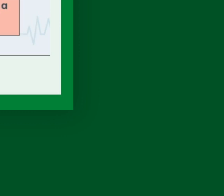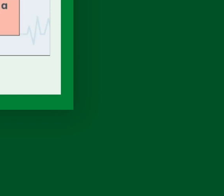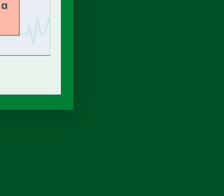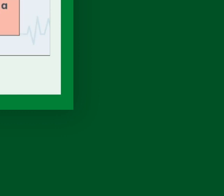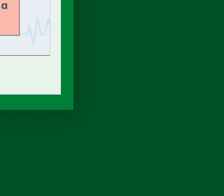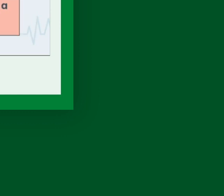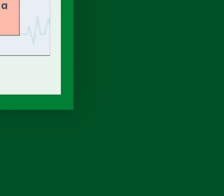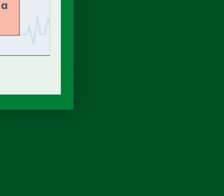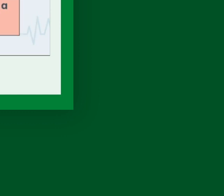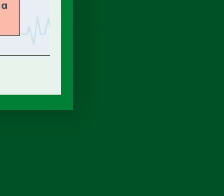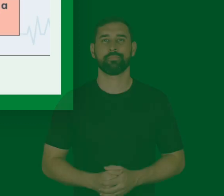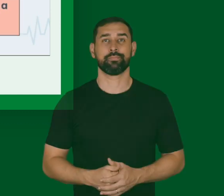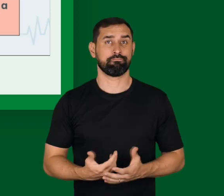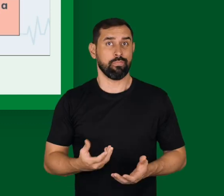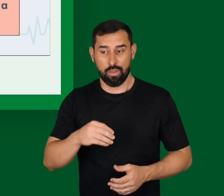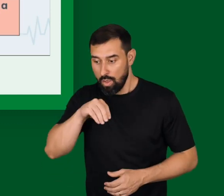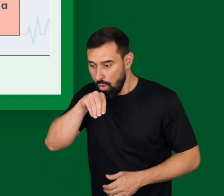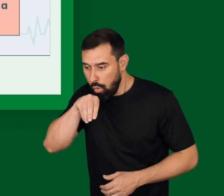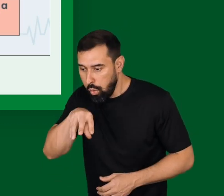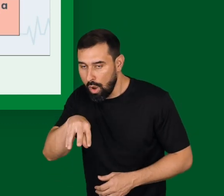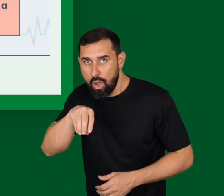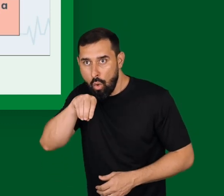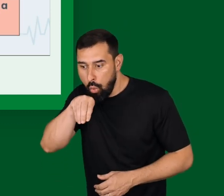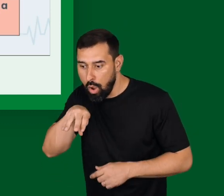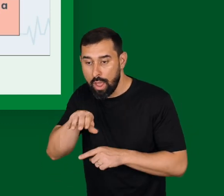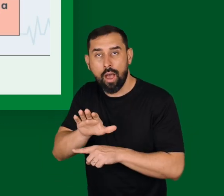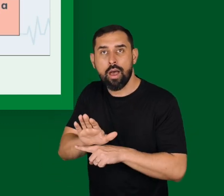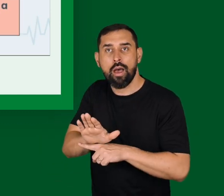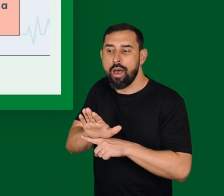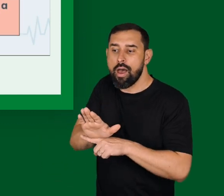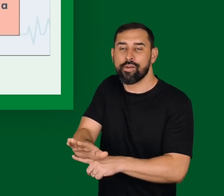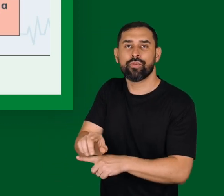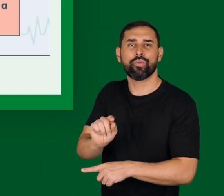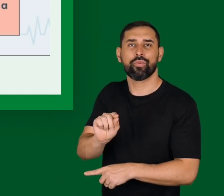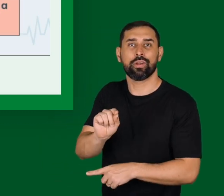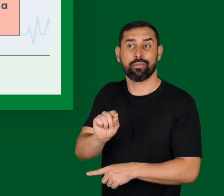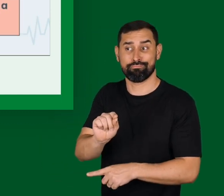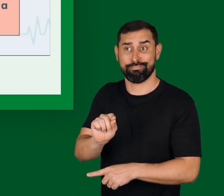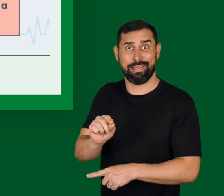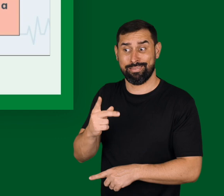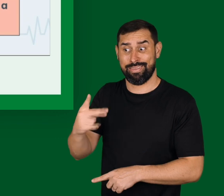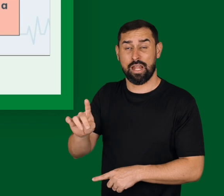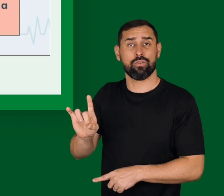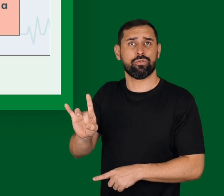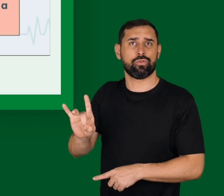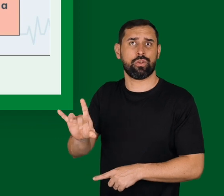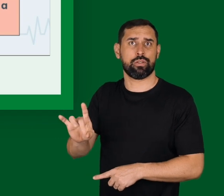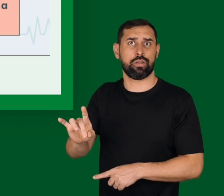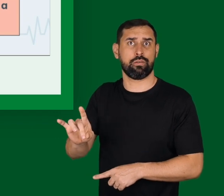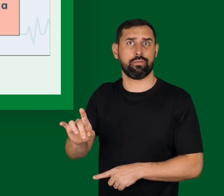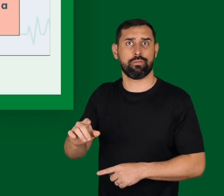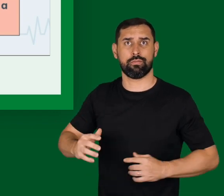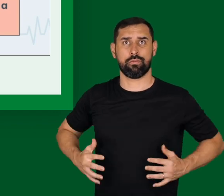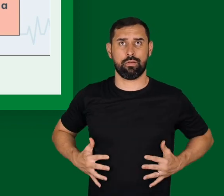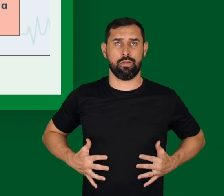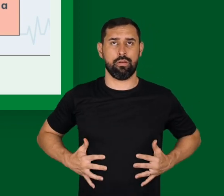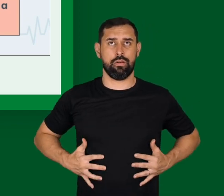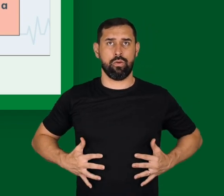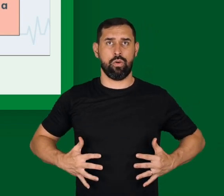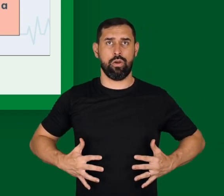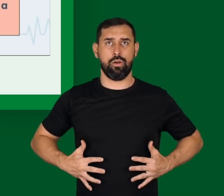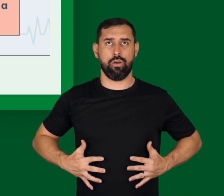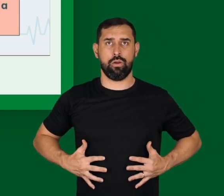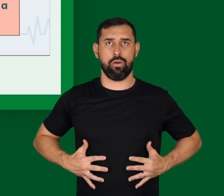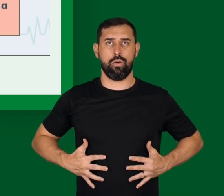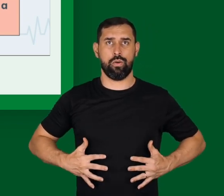tá? Lembrar que com a ventilação adequada, o que a gente está buscando? Que essa criança